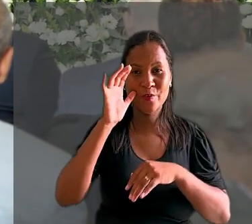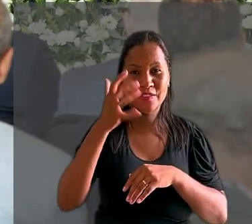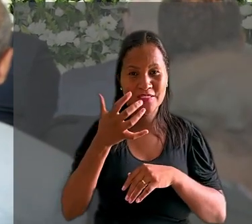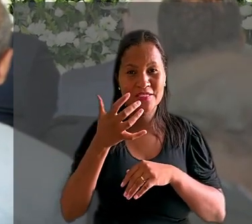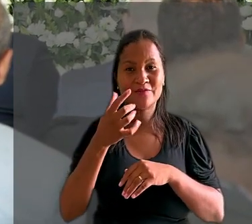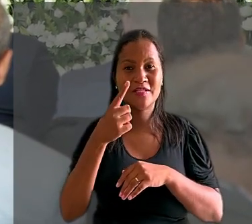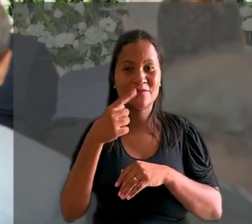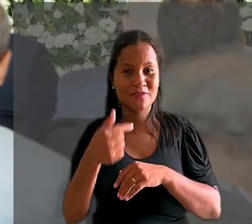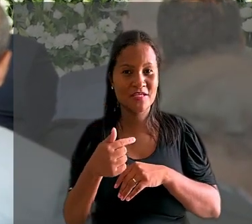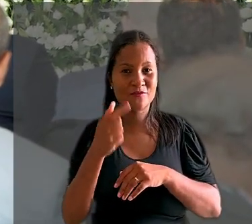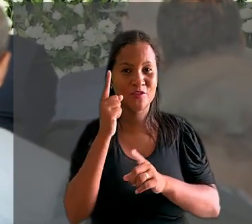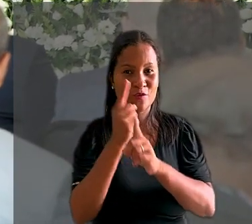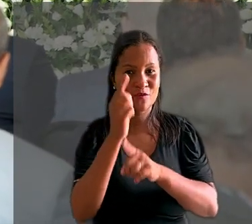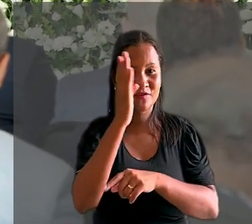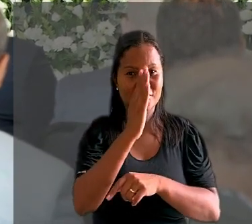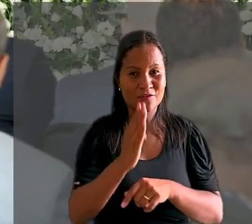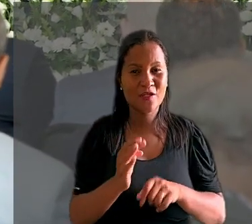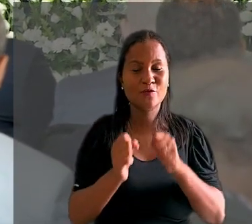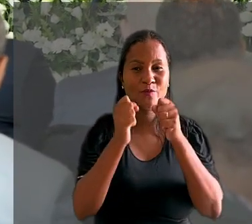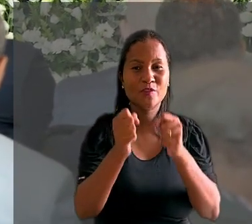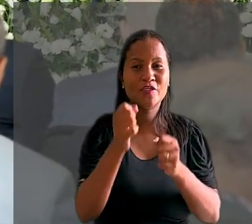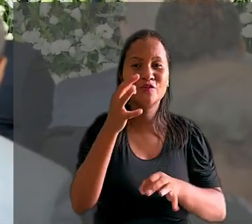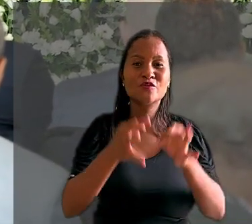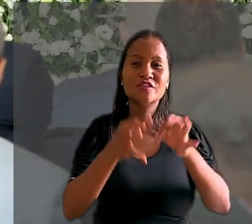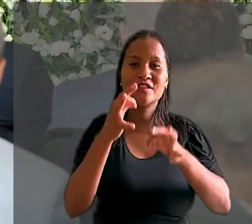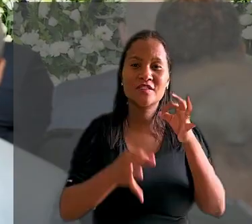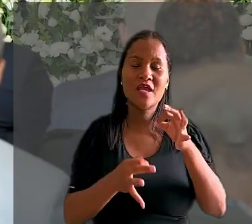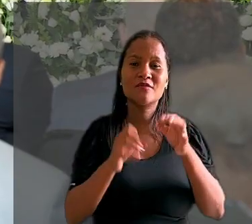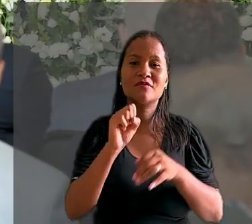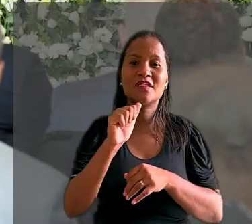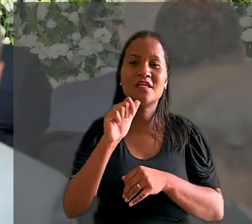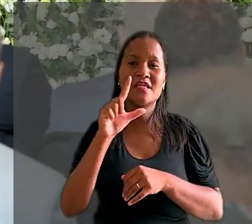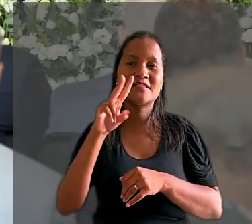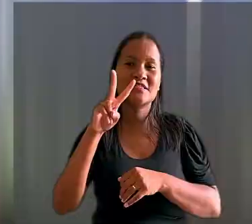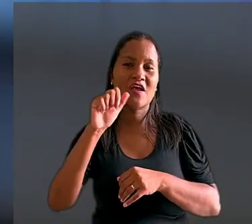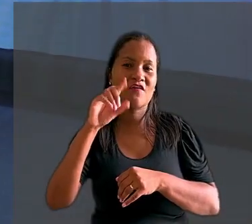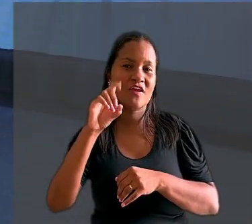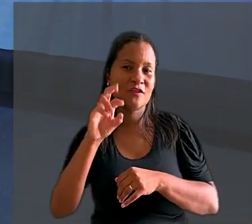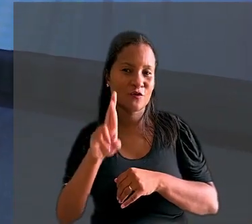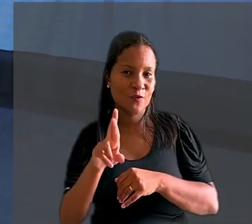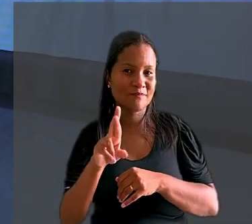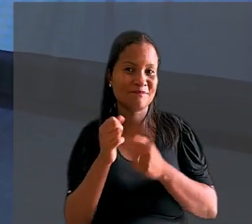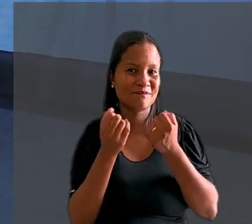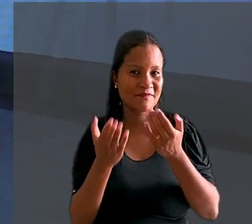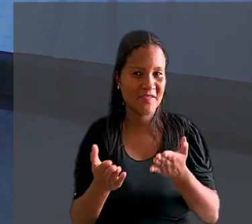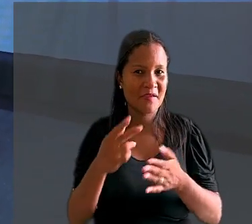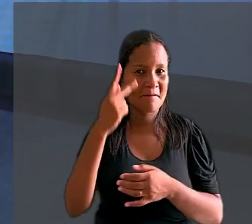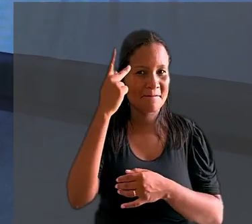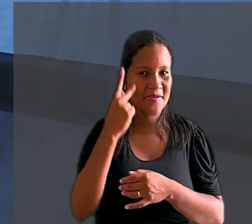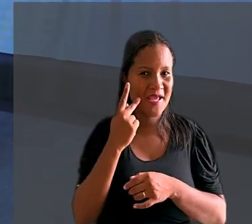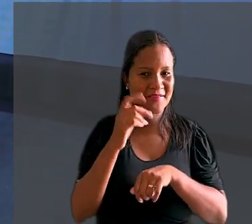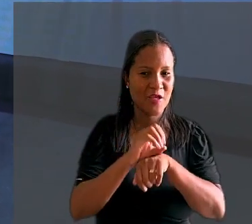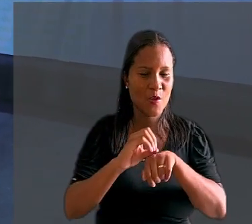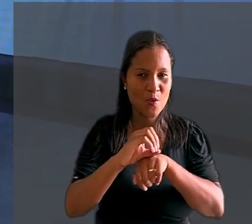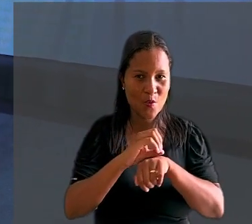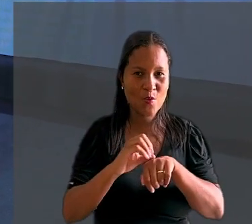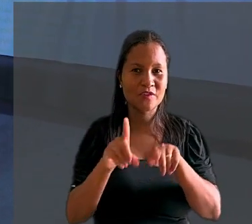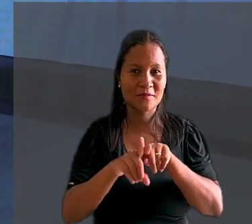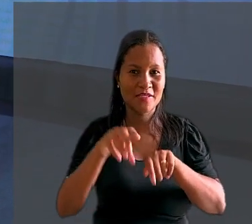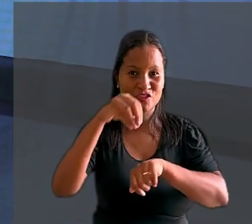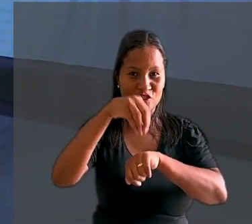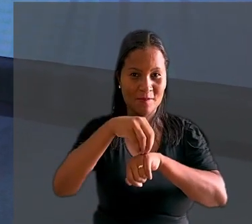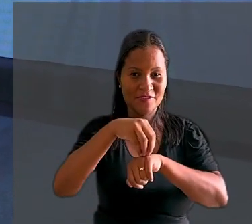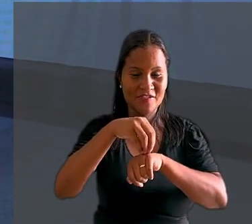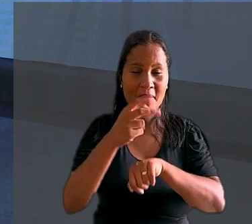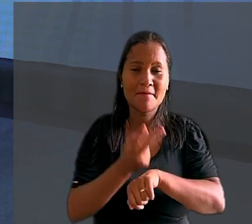ocorreu no 17º Encontro Nacional do Poder Judiciário em Salvador. Concedida nos níveis prata, ouro e diamante,